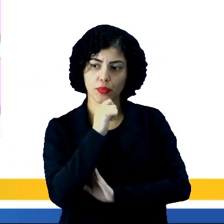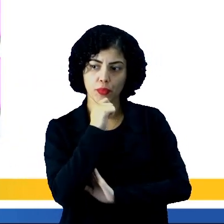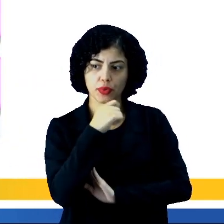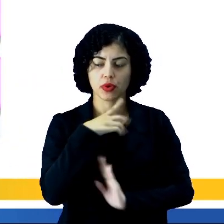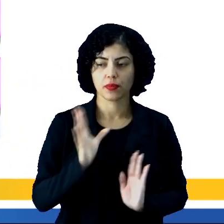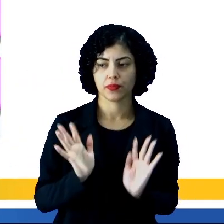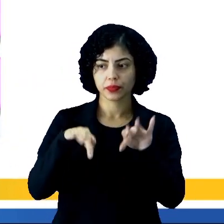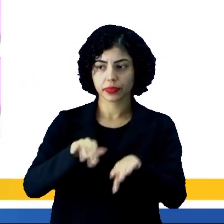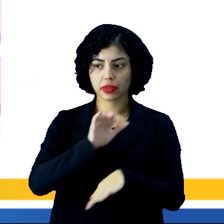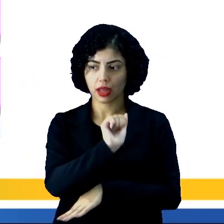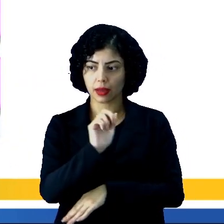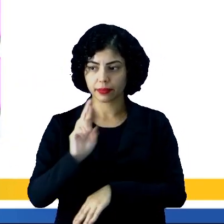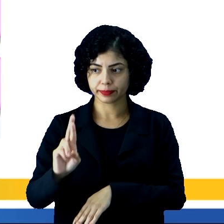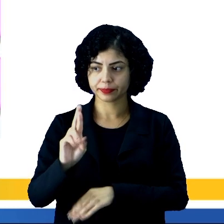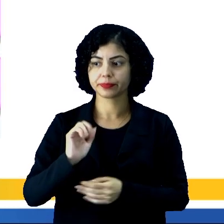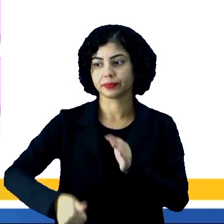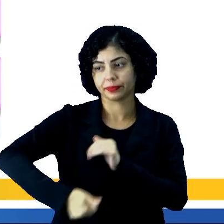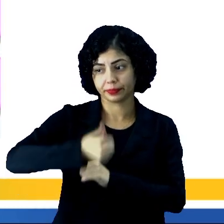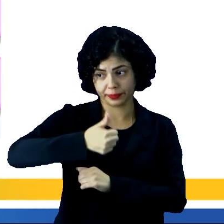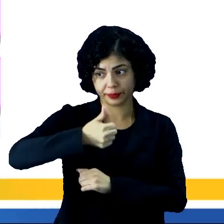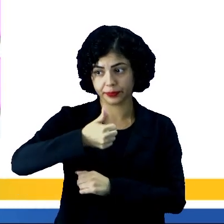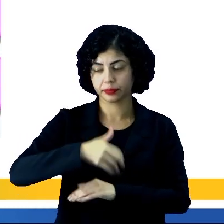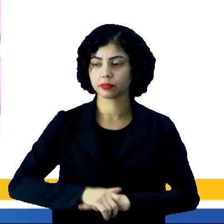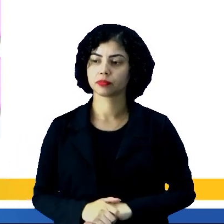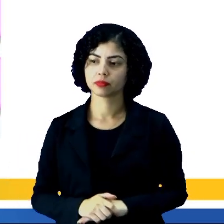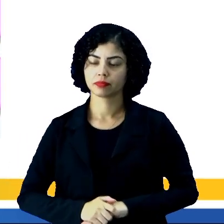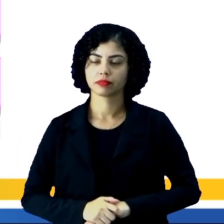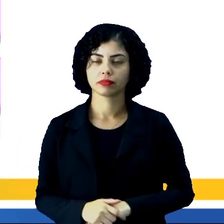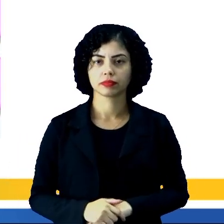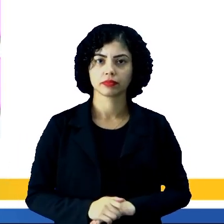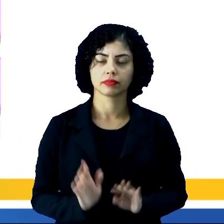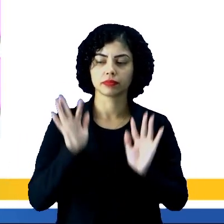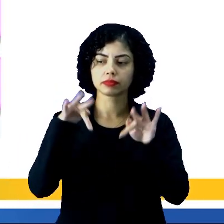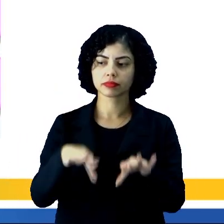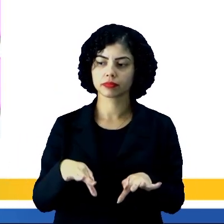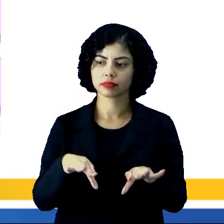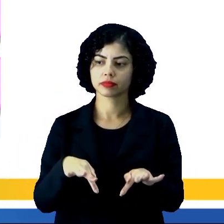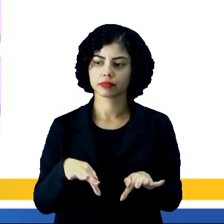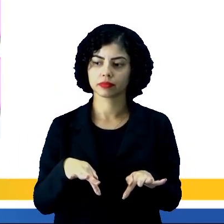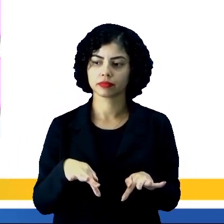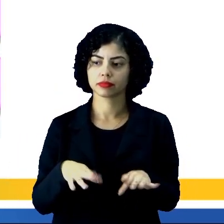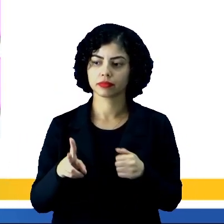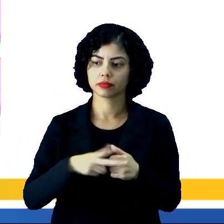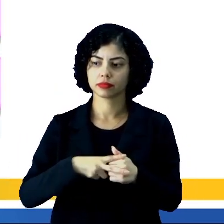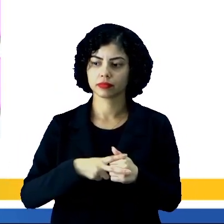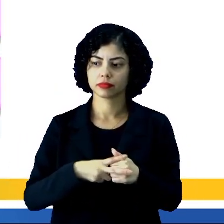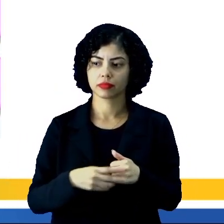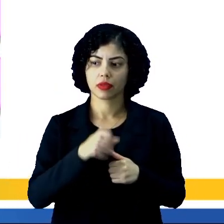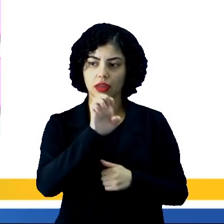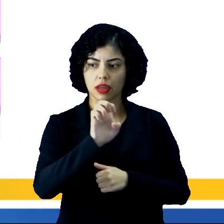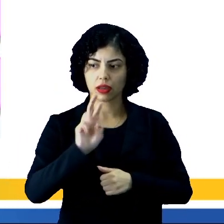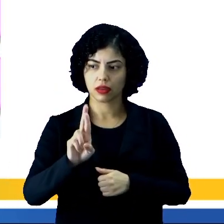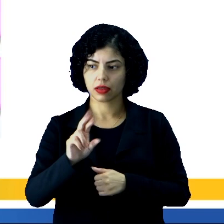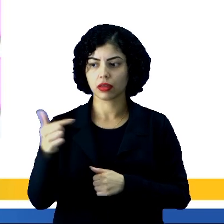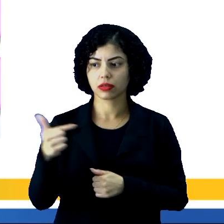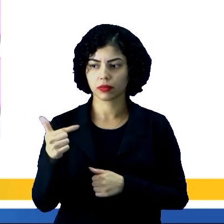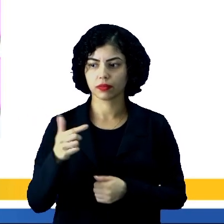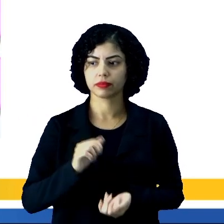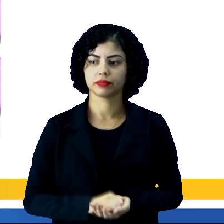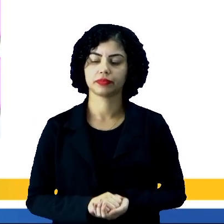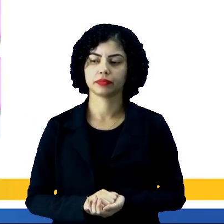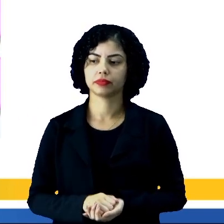verbos que terminam em ar são de primeira conjugação os verbos que terminam em er são de segunda conjugação